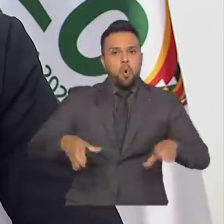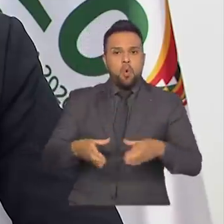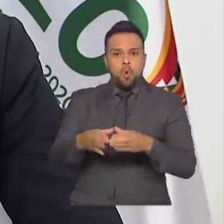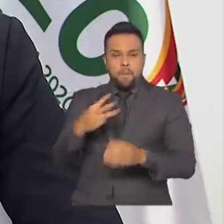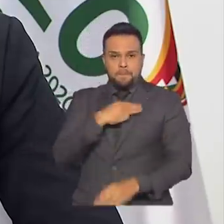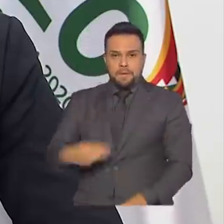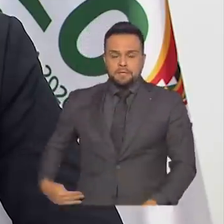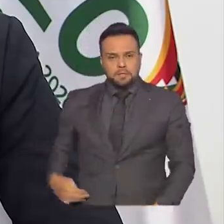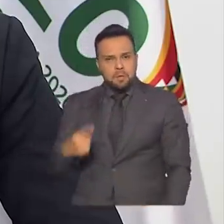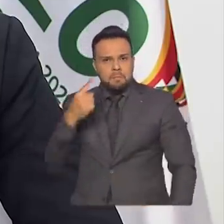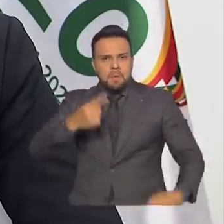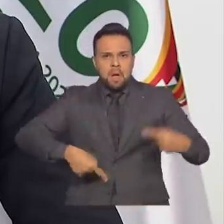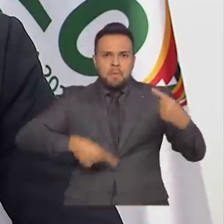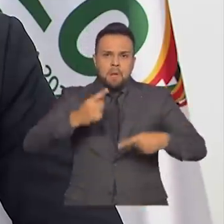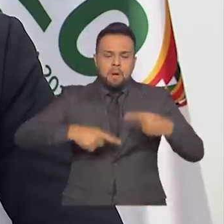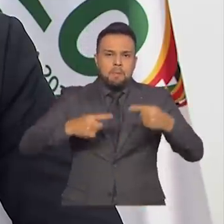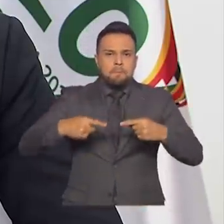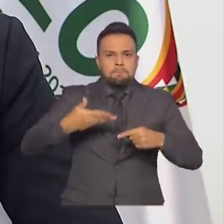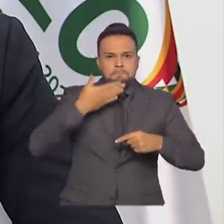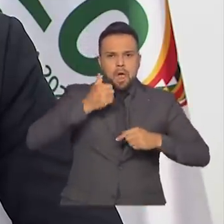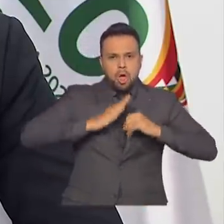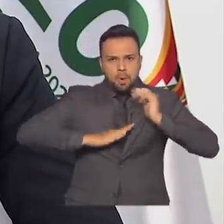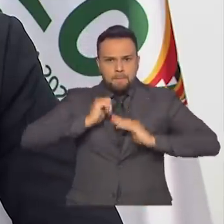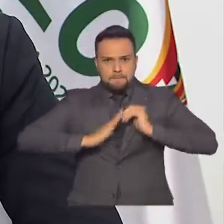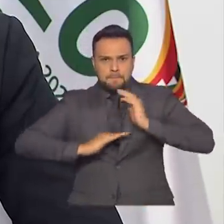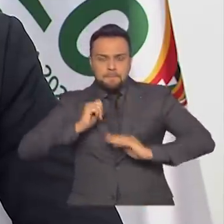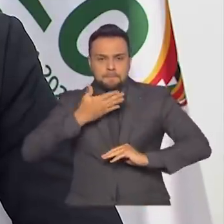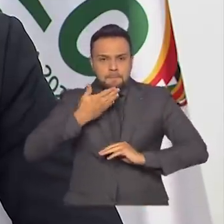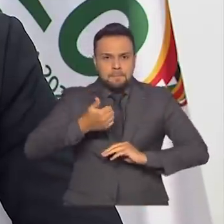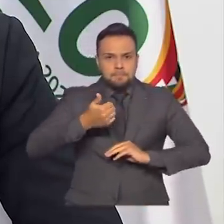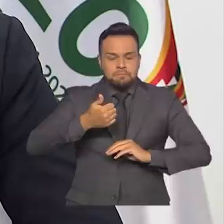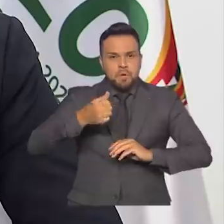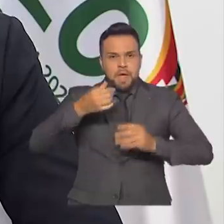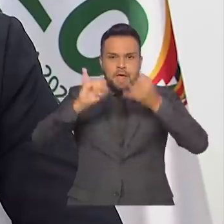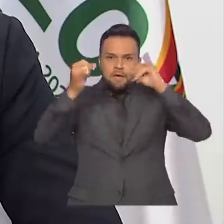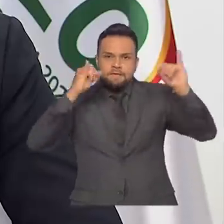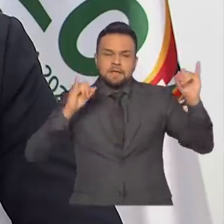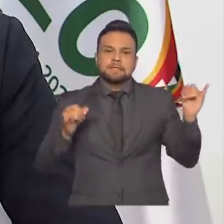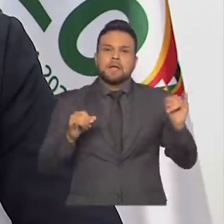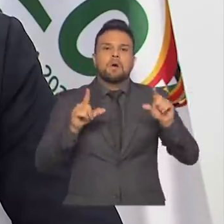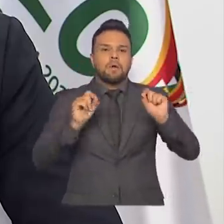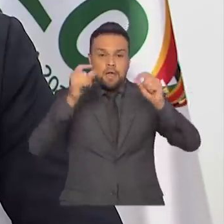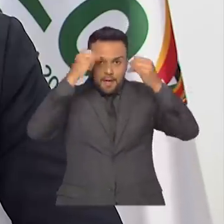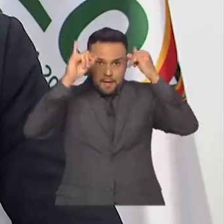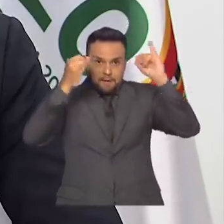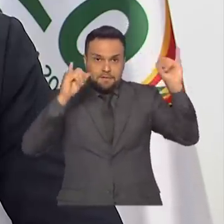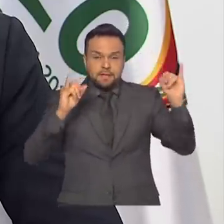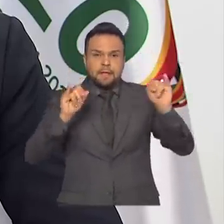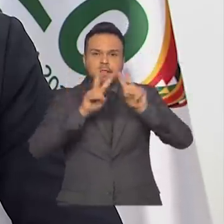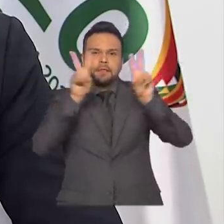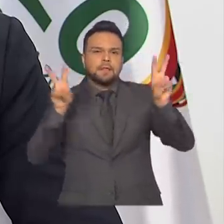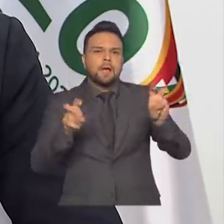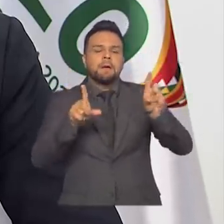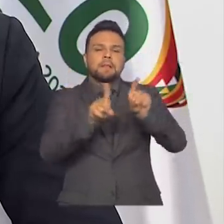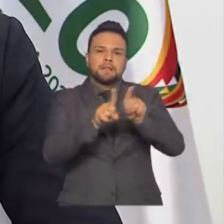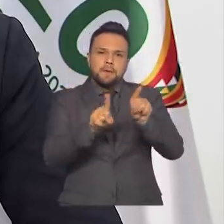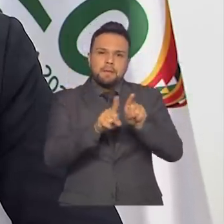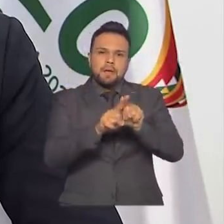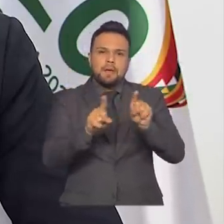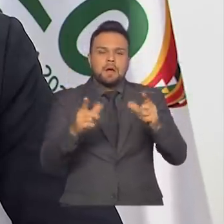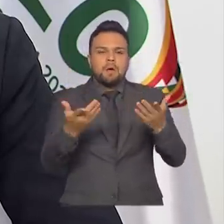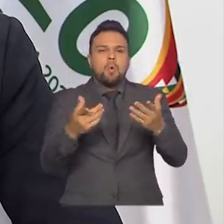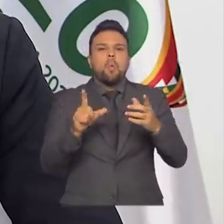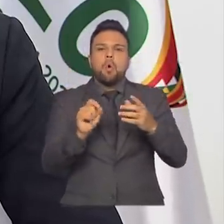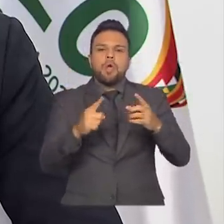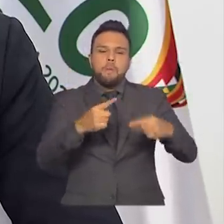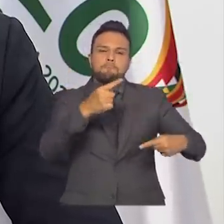melhores práticas sobre como lidar com esse tema, evitando-se cair na armadilha de subsídios e políticas que